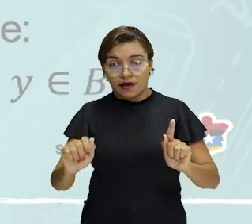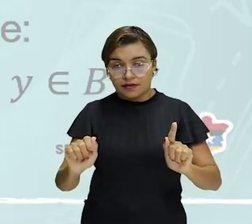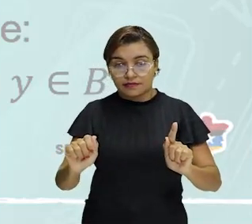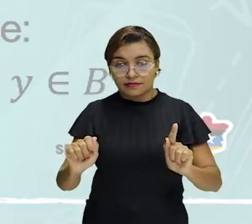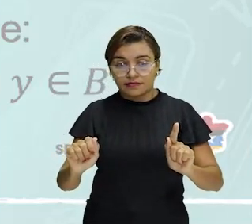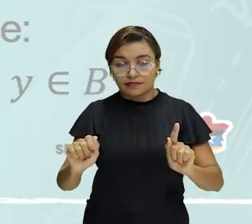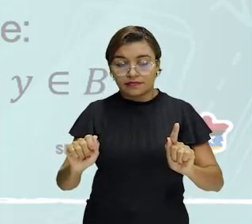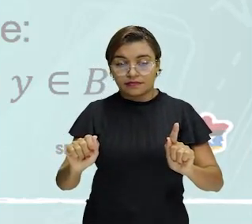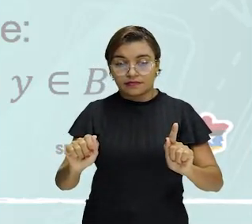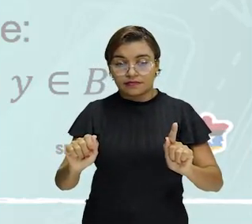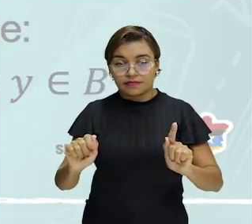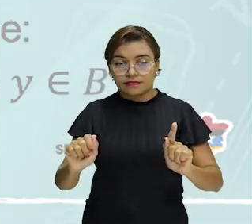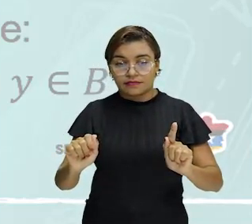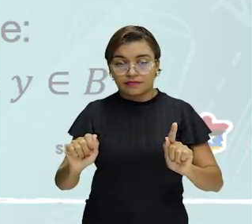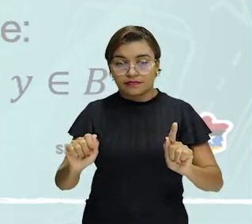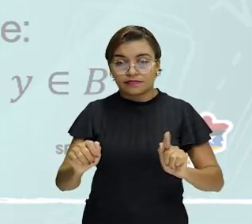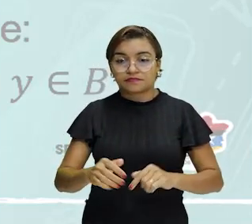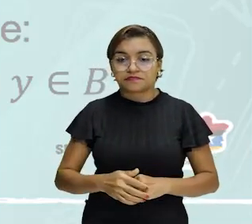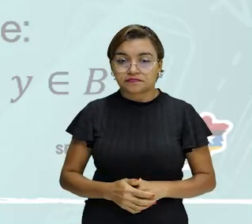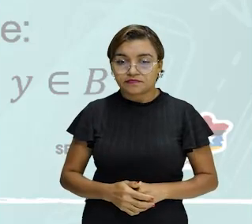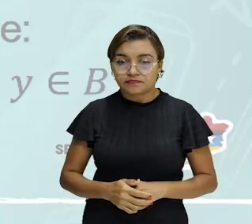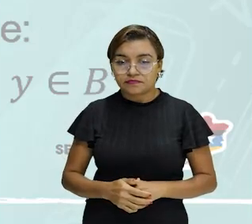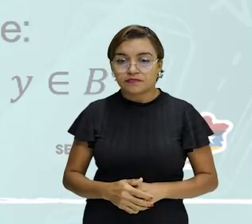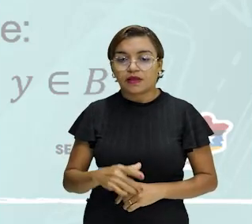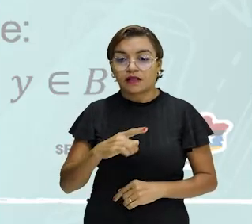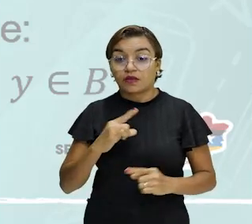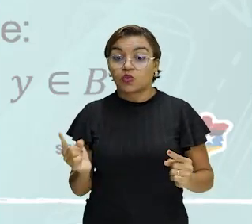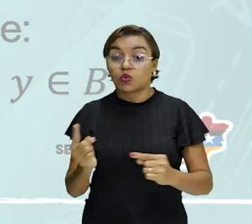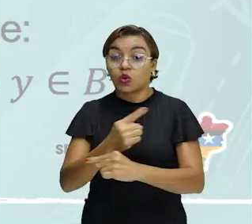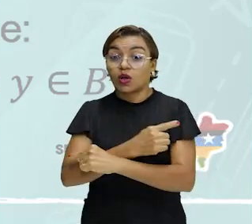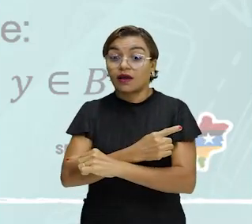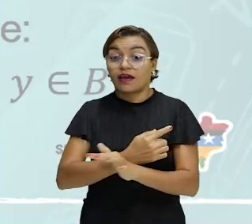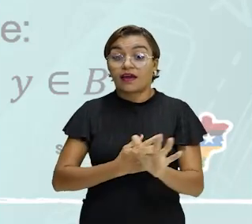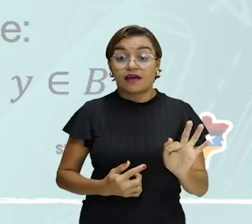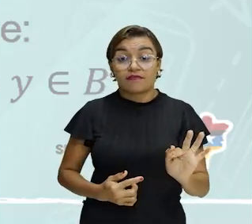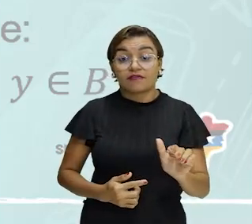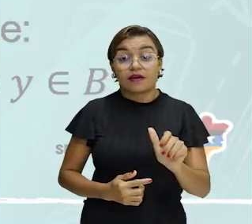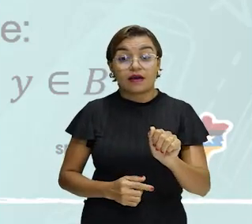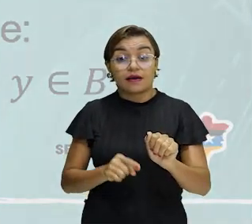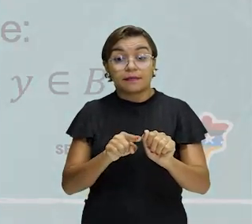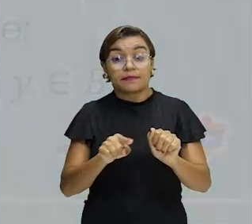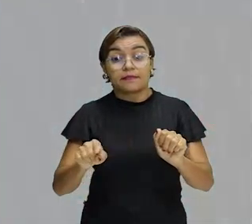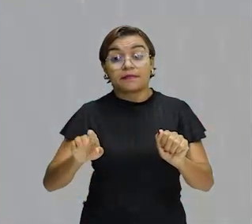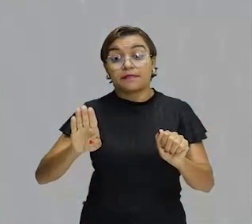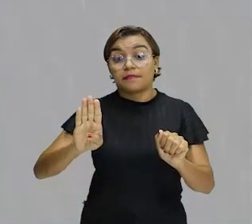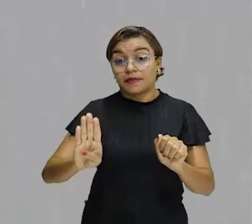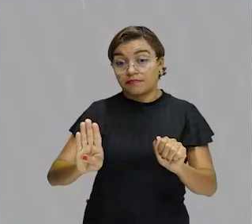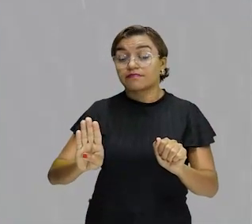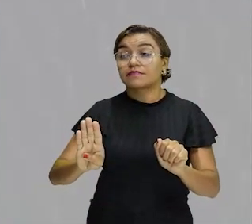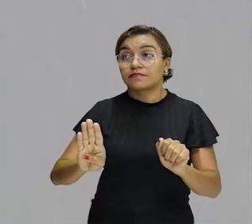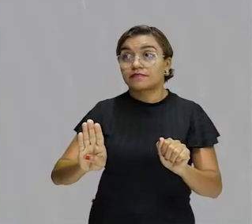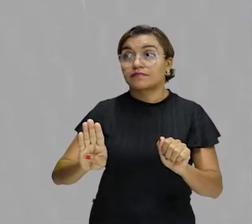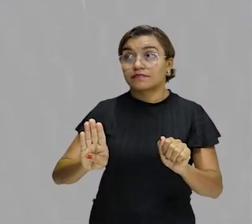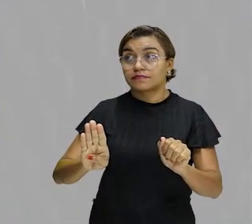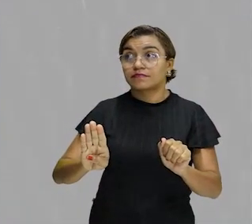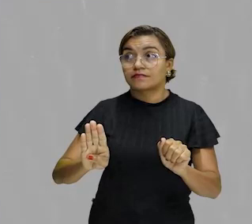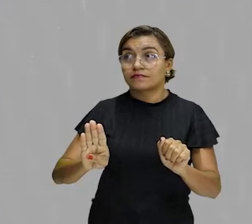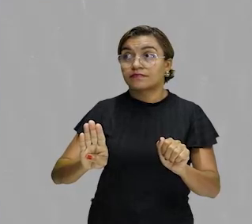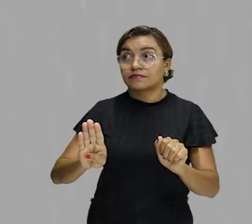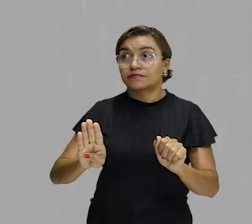que está posto no gráfico. Eu tenho a função a com o elemento x, a função f, que me dá um